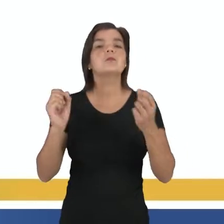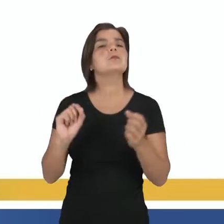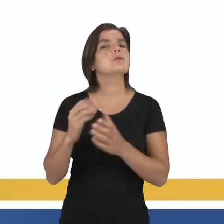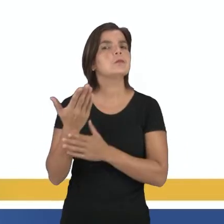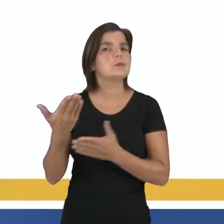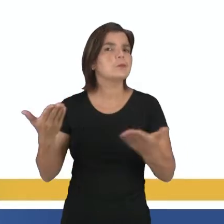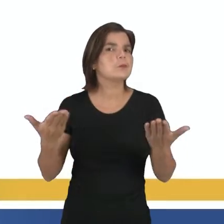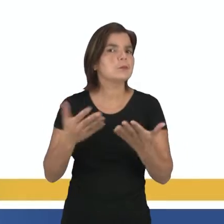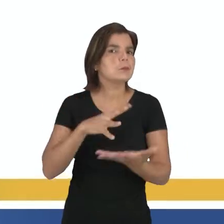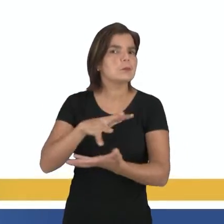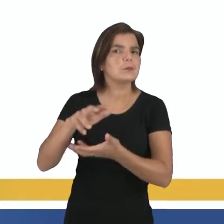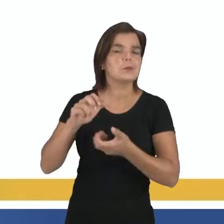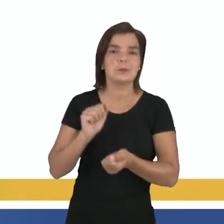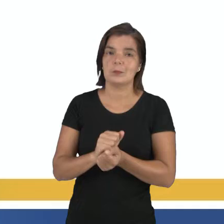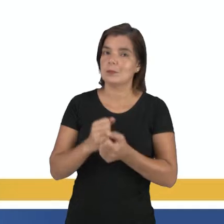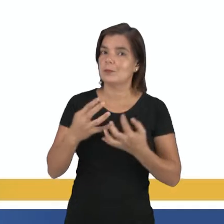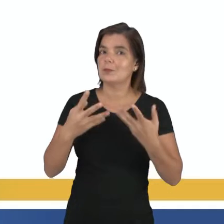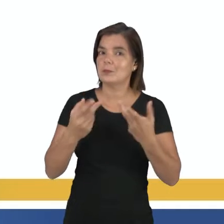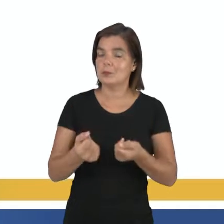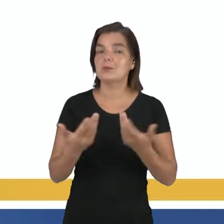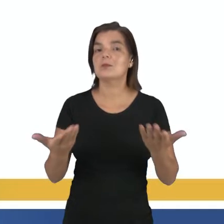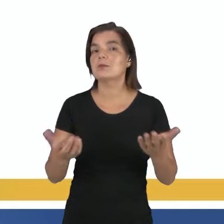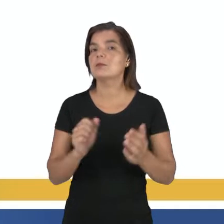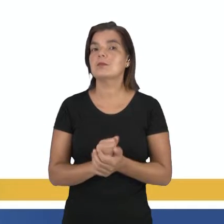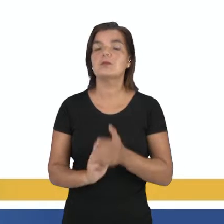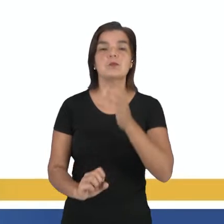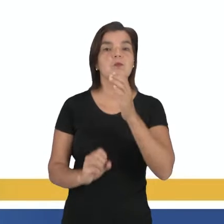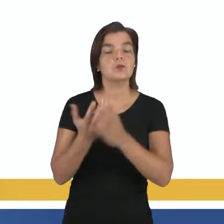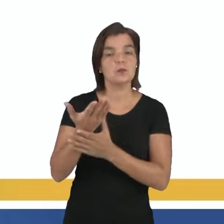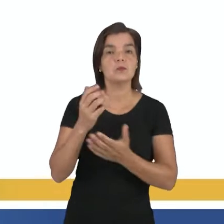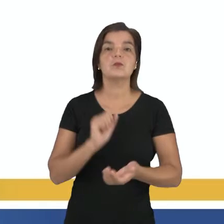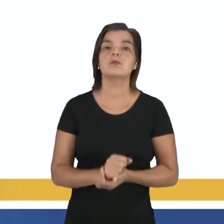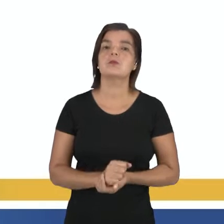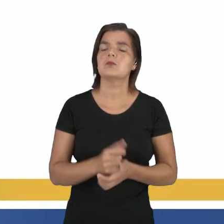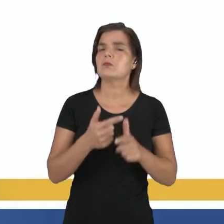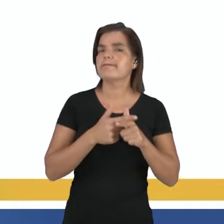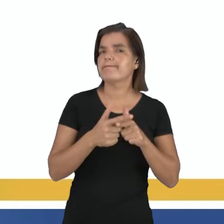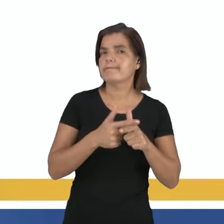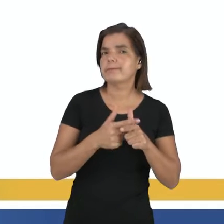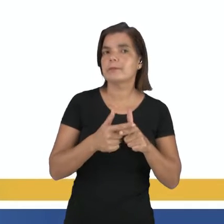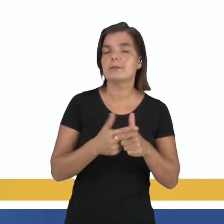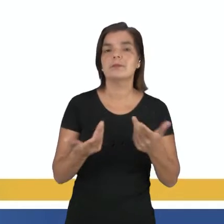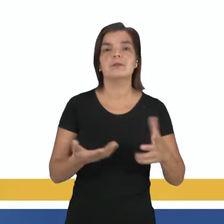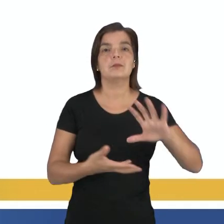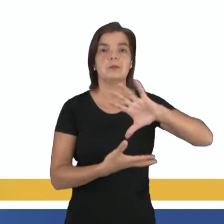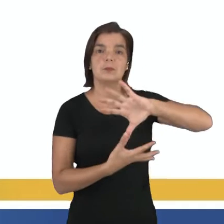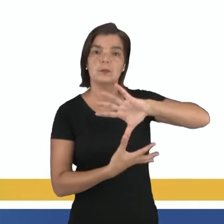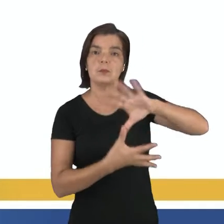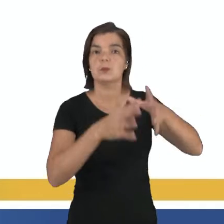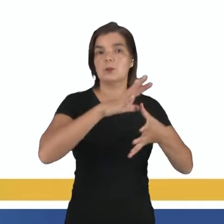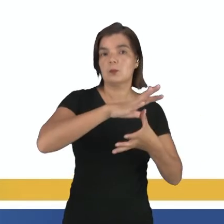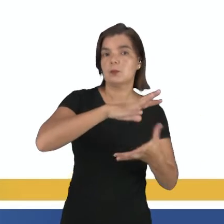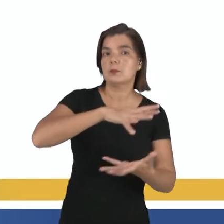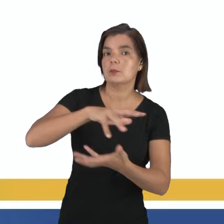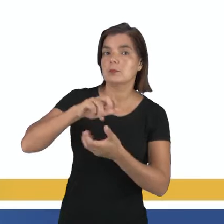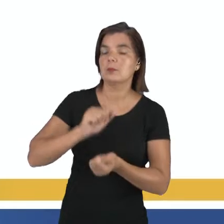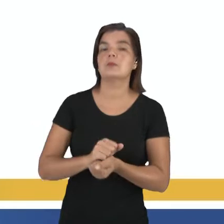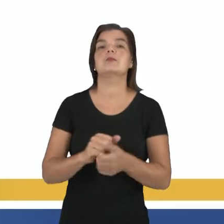é o que está acontecendo no mundo inteiro, que é quando acontece algum tipo de catástrofes,